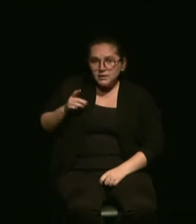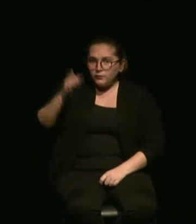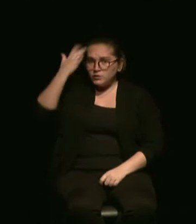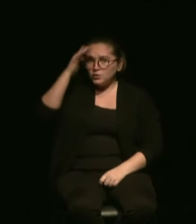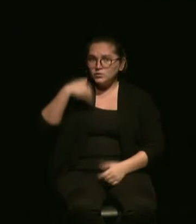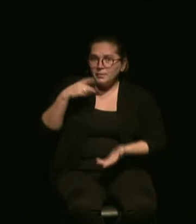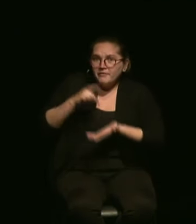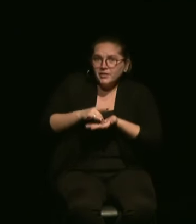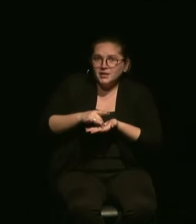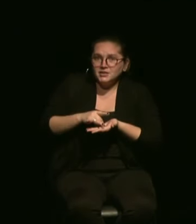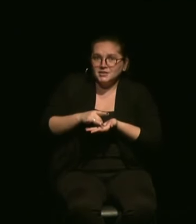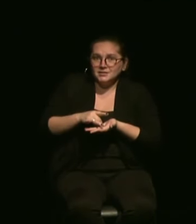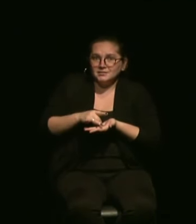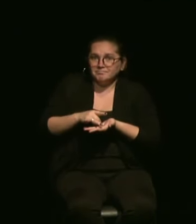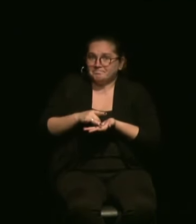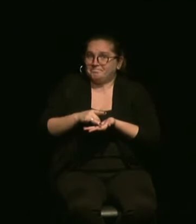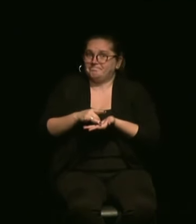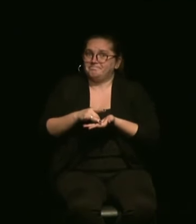verdade.